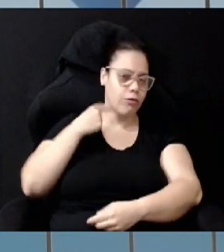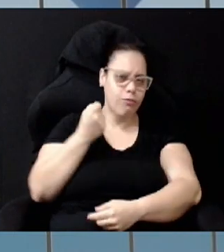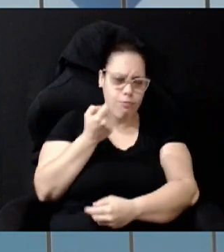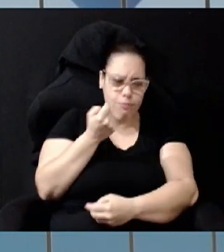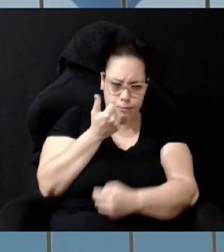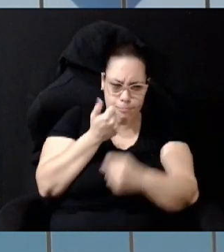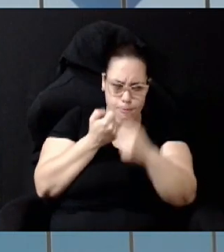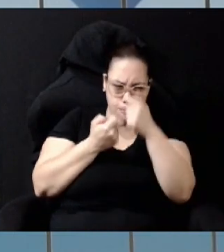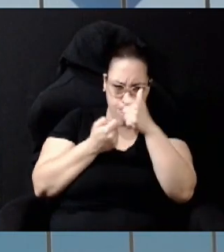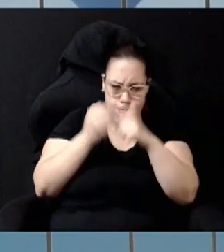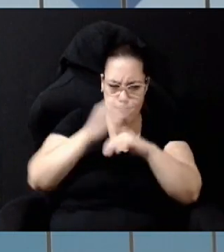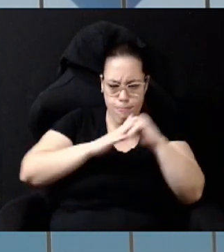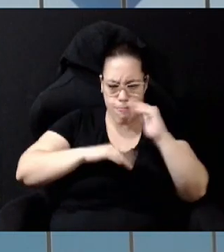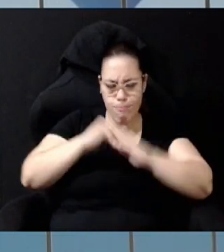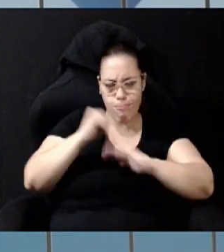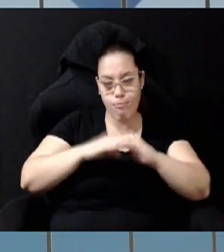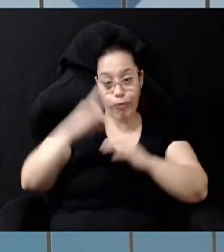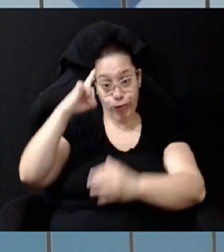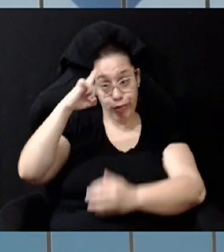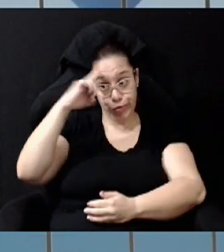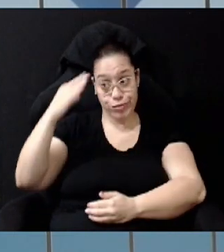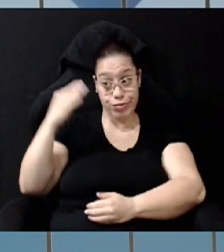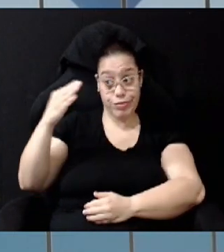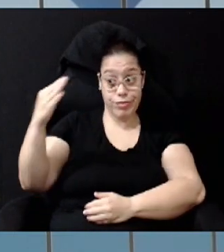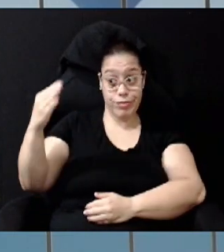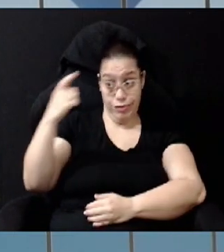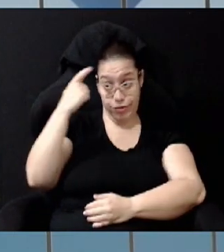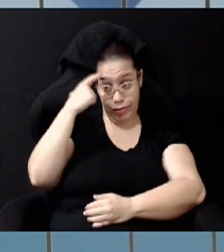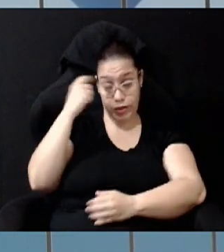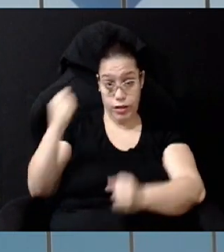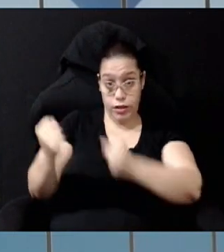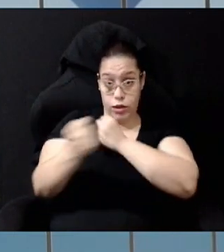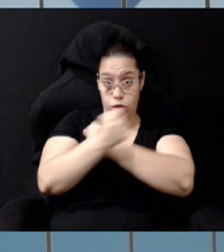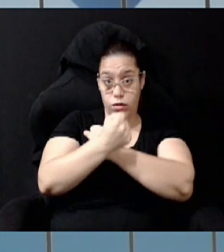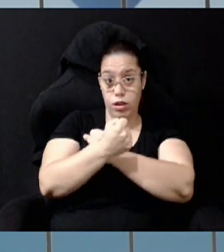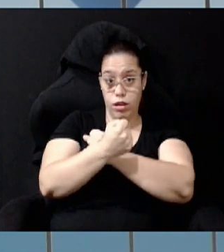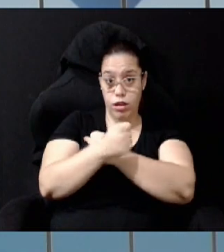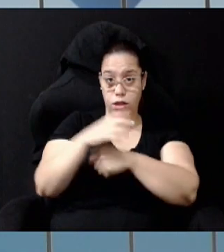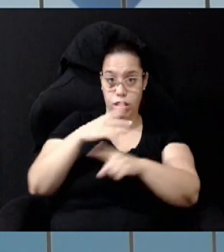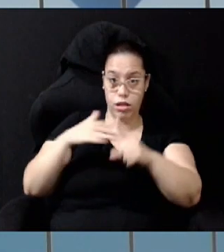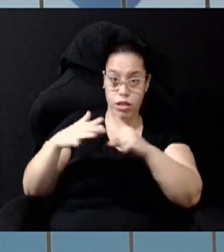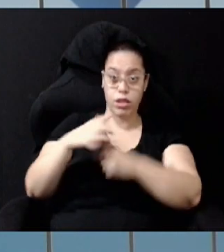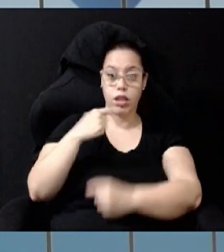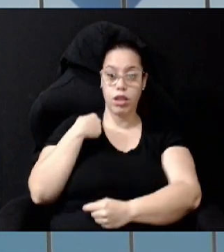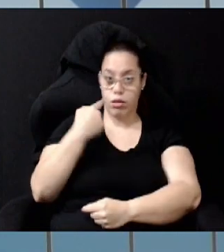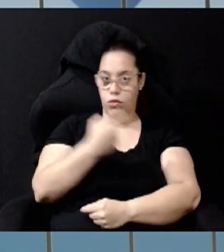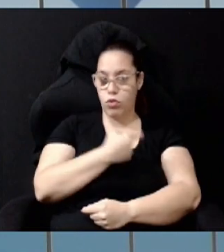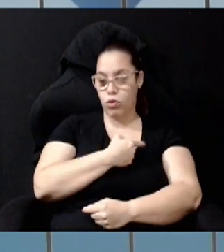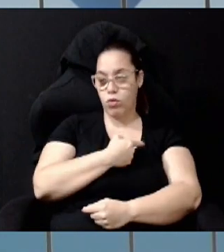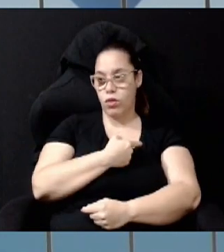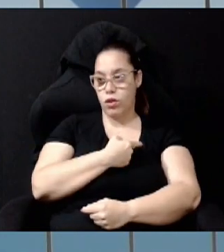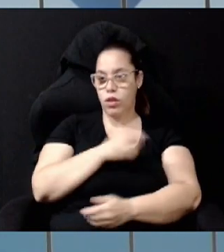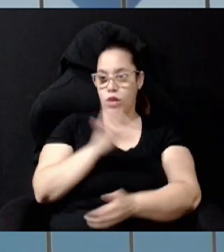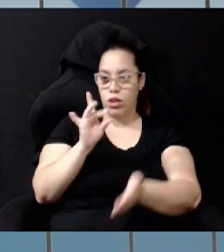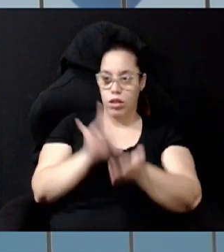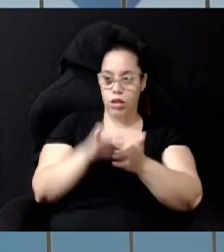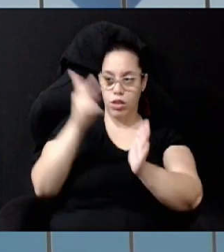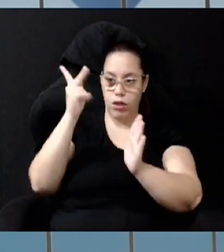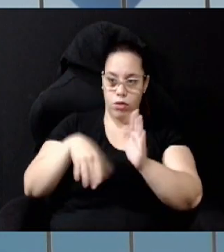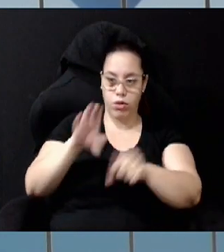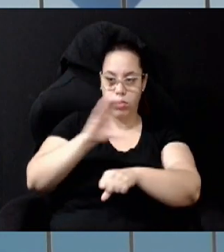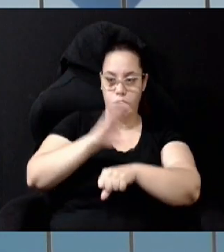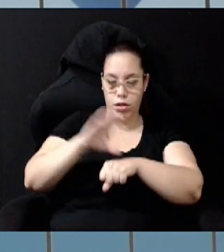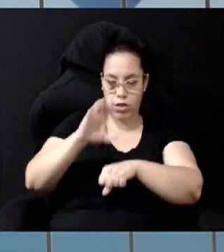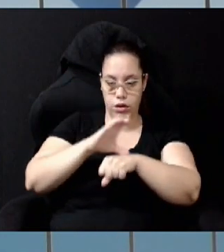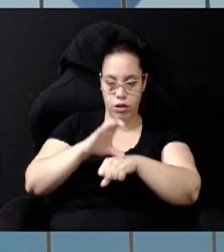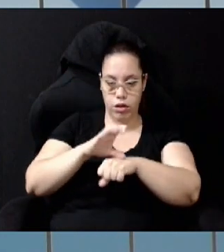dia a dia, pensadas para a proteção ambiental e que cabe a gente, né? Cabe a todos, na verdade, a própria Constituição fala isso, que é um direito de